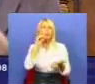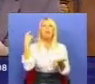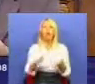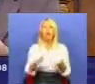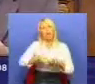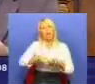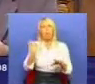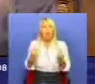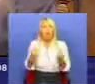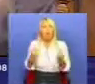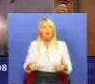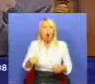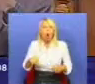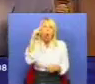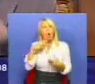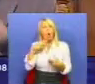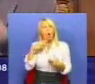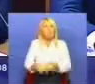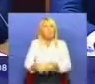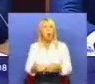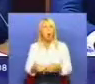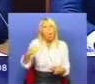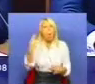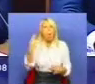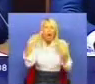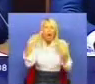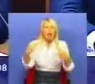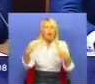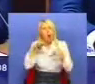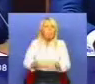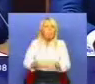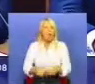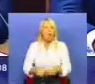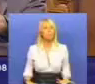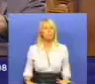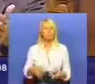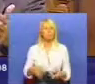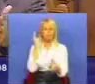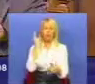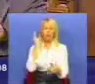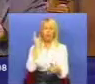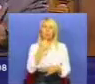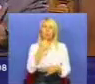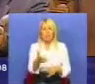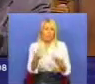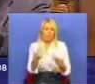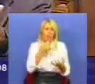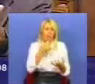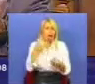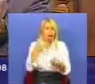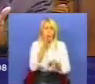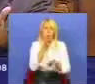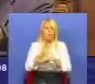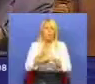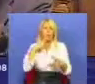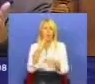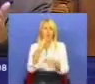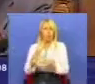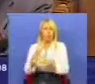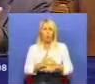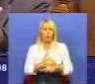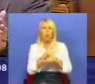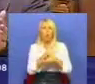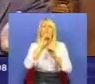ser um monopólio e pelo facto de ser um monopólio natural. O mesmo diga-se em relação a outros setores, onde pode haver, no máximo, um